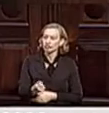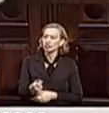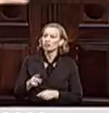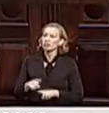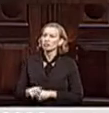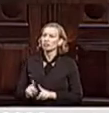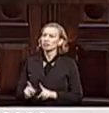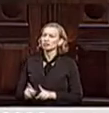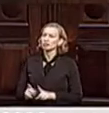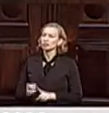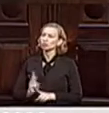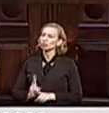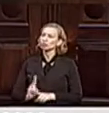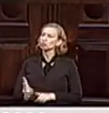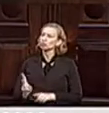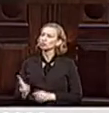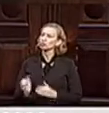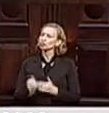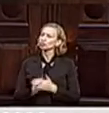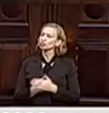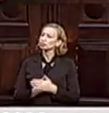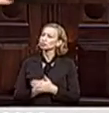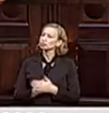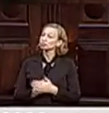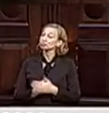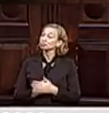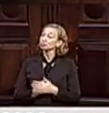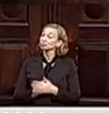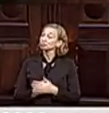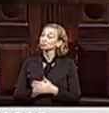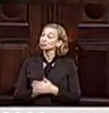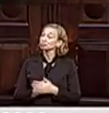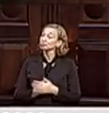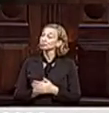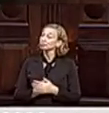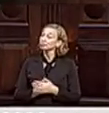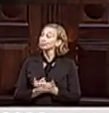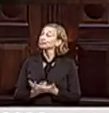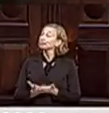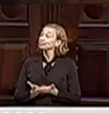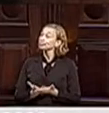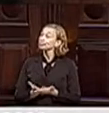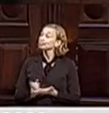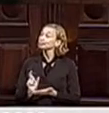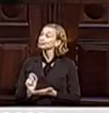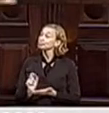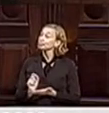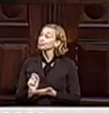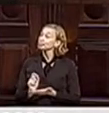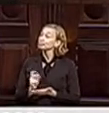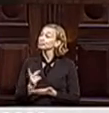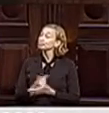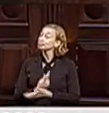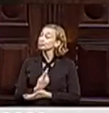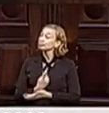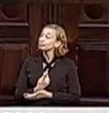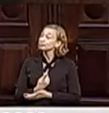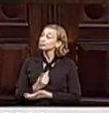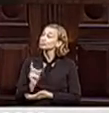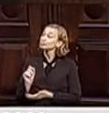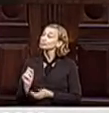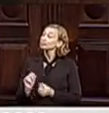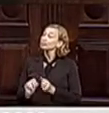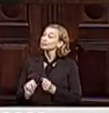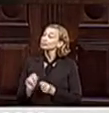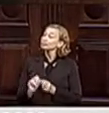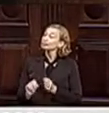continuou elegível. Afinal de contas, o que fez o Supremo Tribunal Federal?